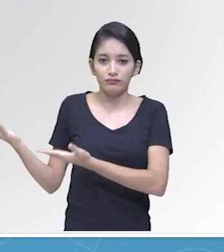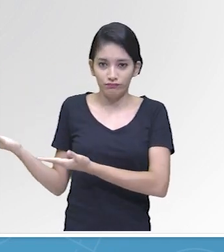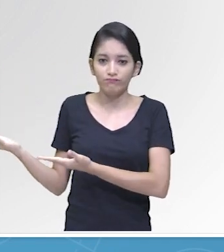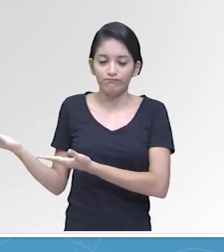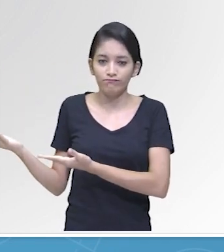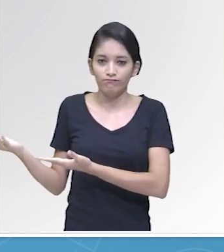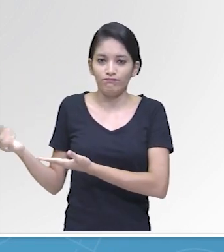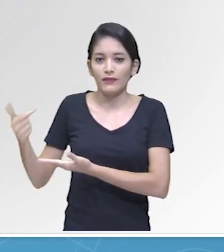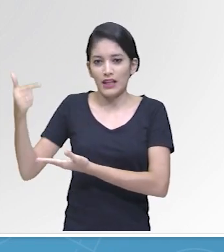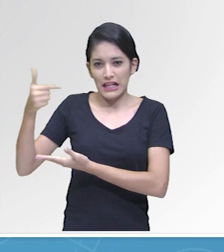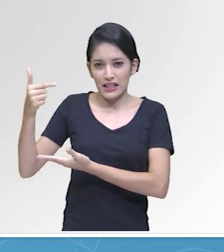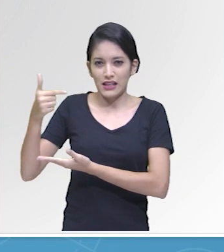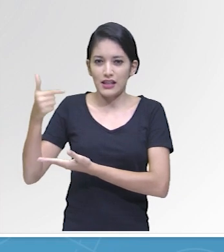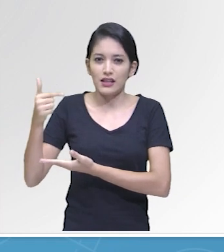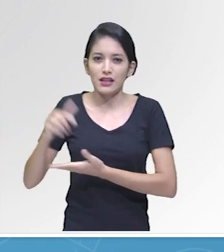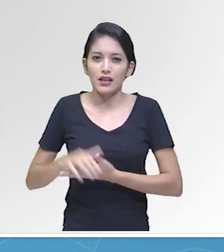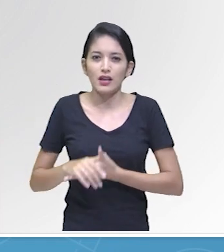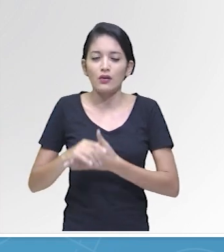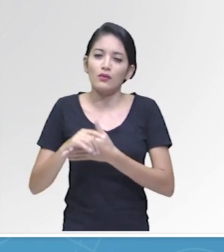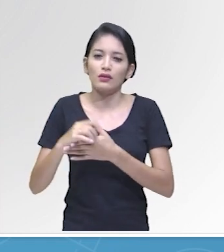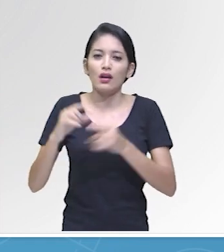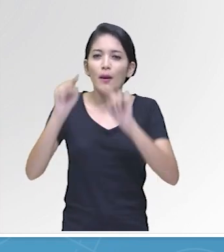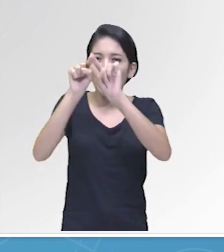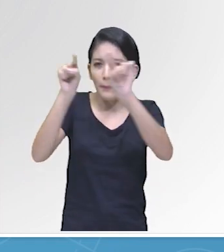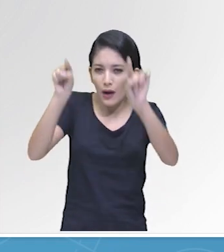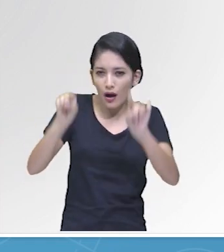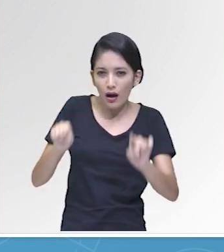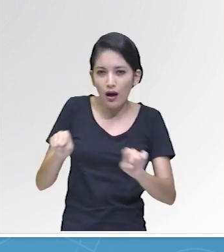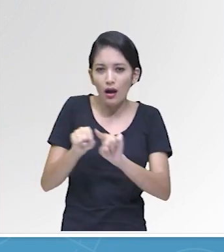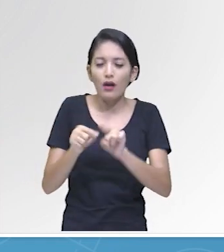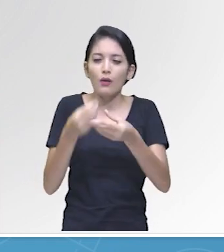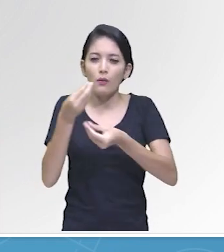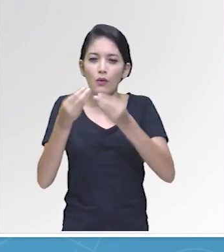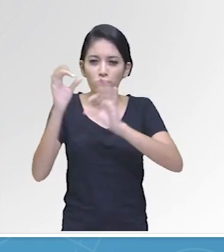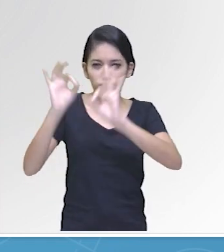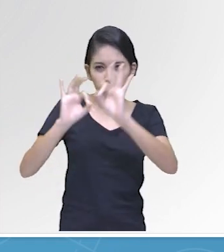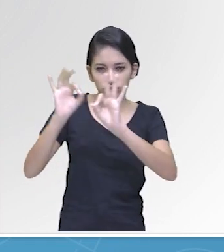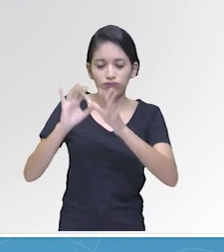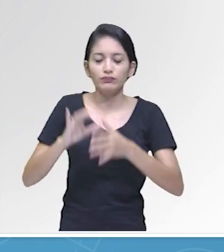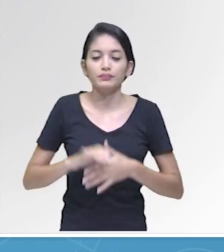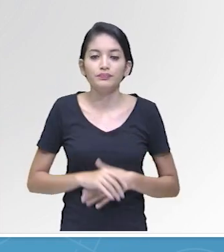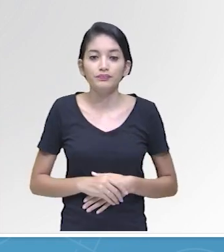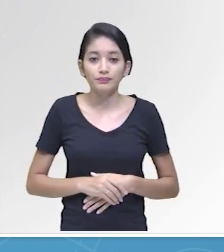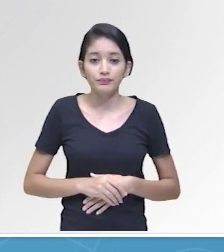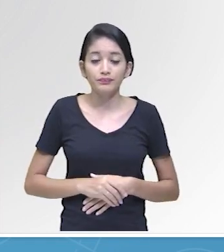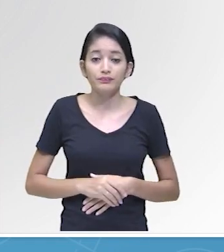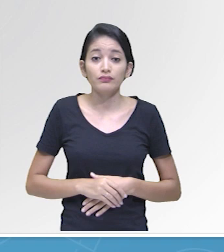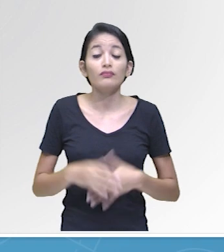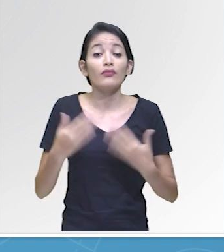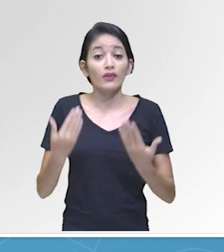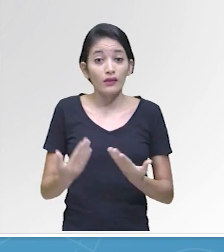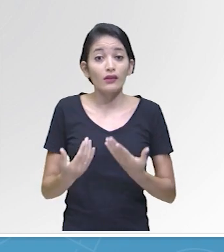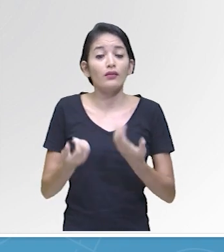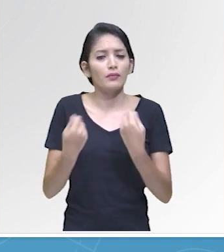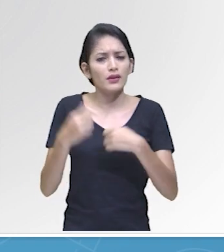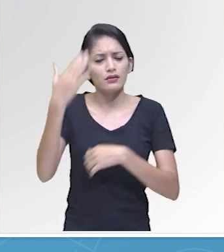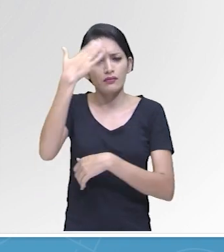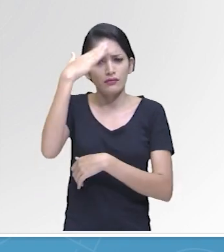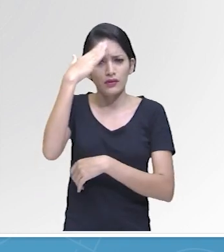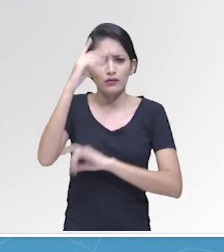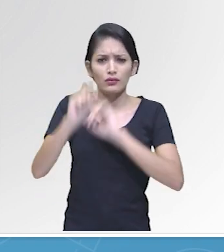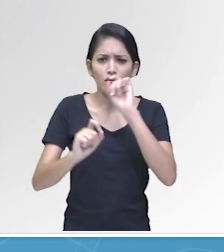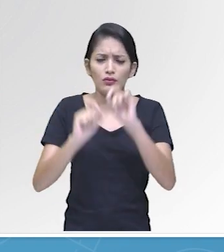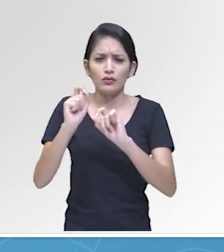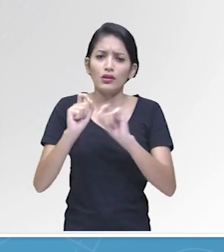forma mais retangular, se organiza dessa forma. E agora, nós precisamos entender que as